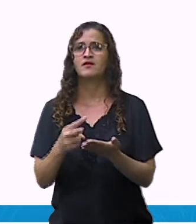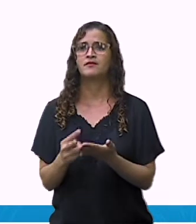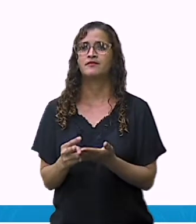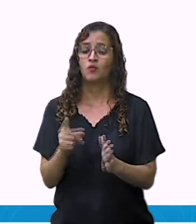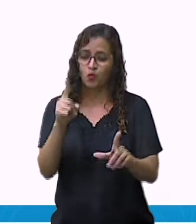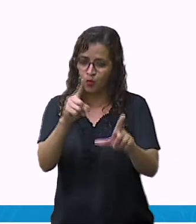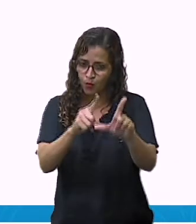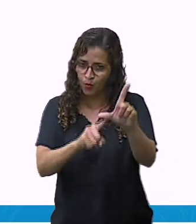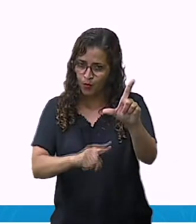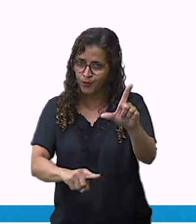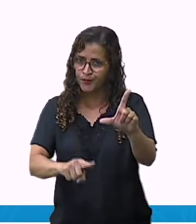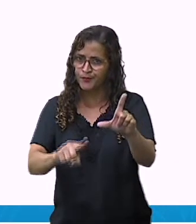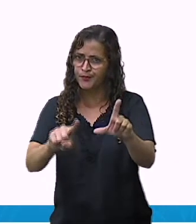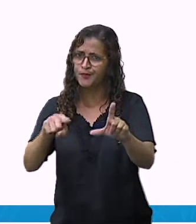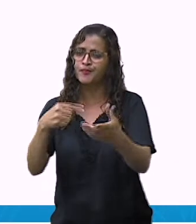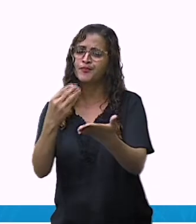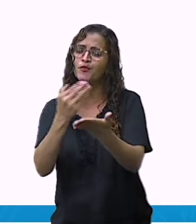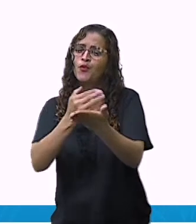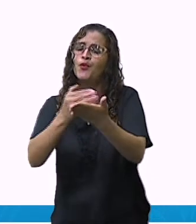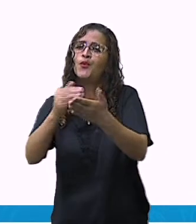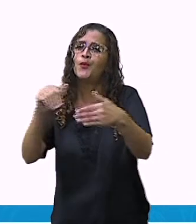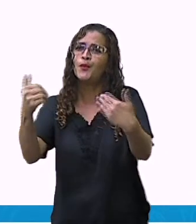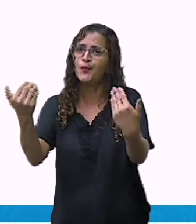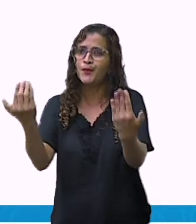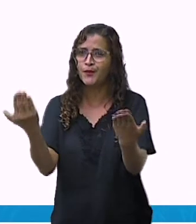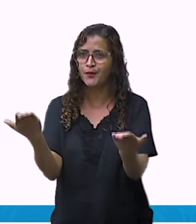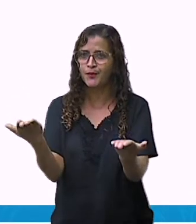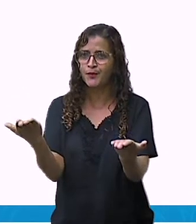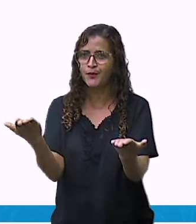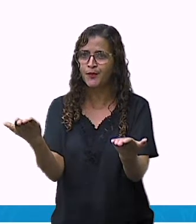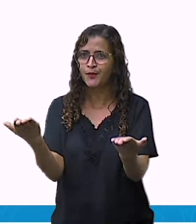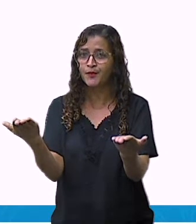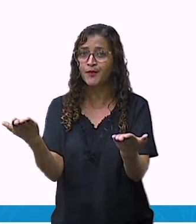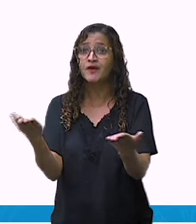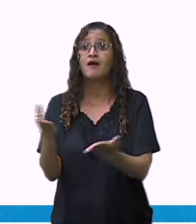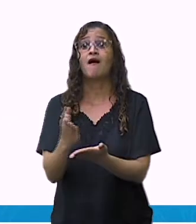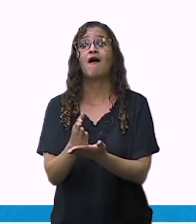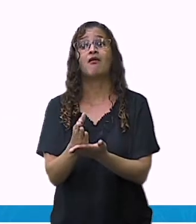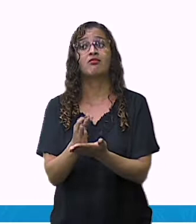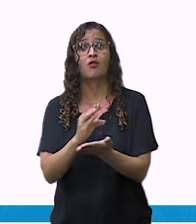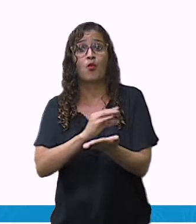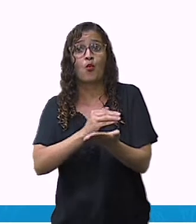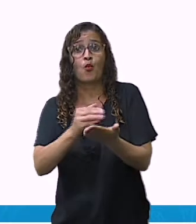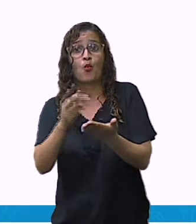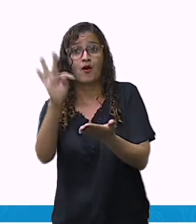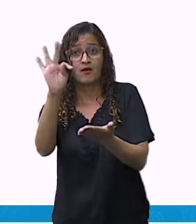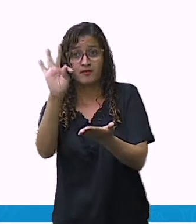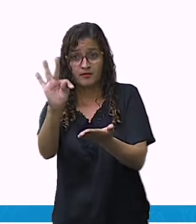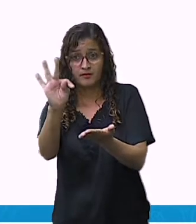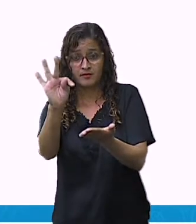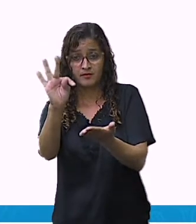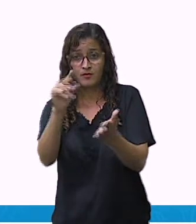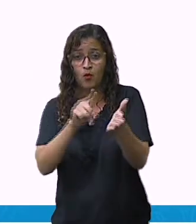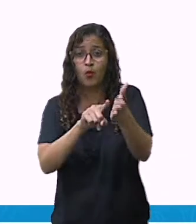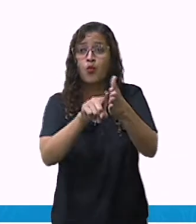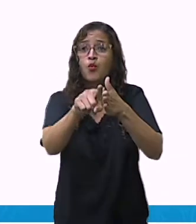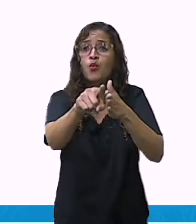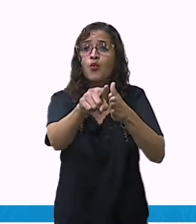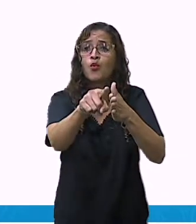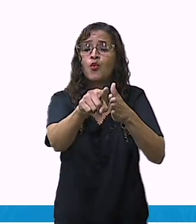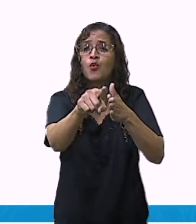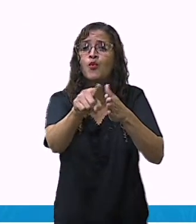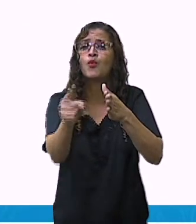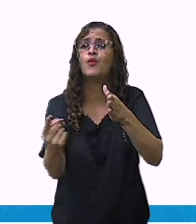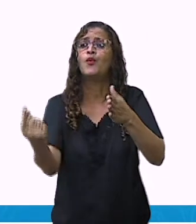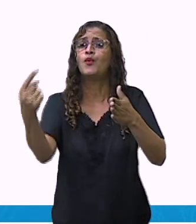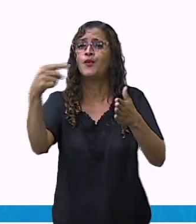primeira letra. Se a primeira letra é a letra T, eu pergunto para você, faz